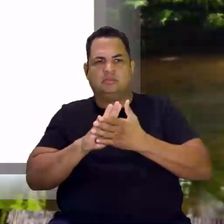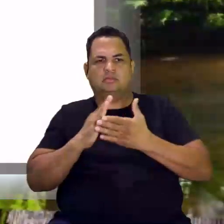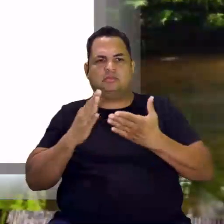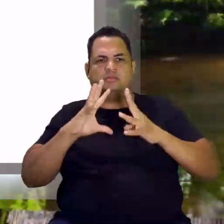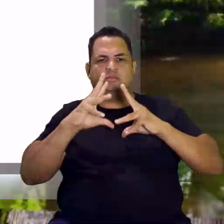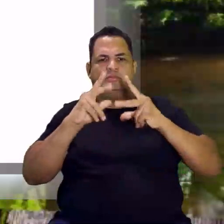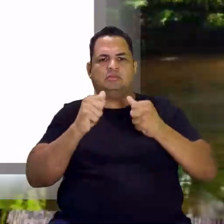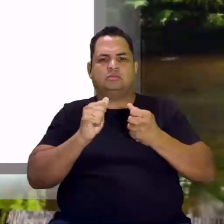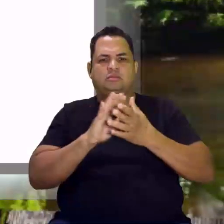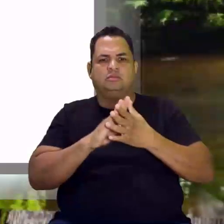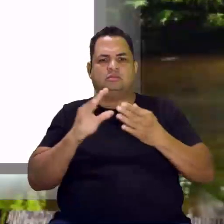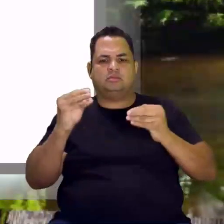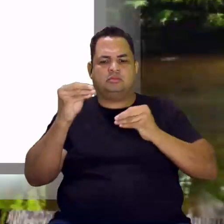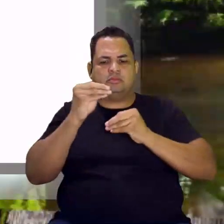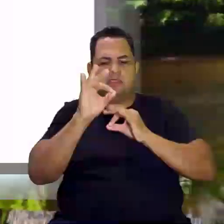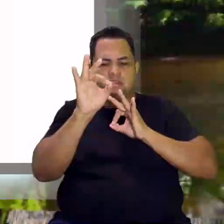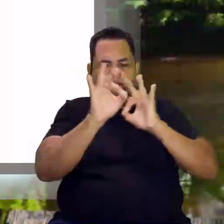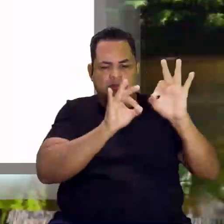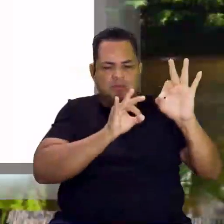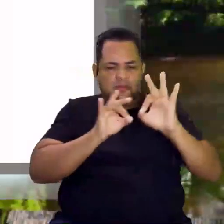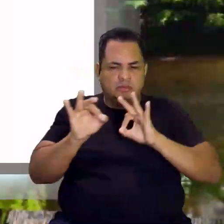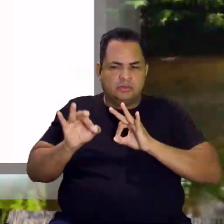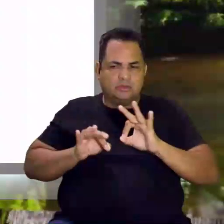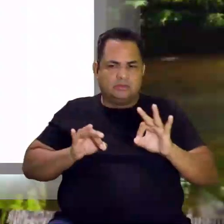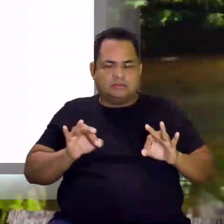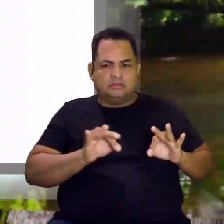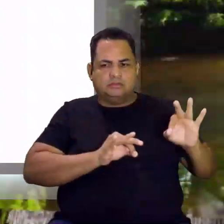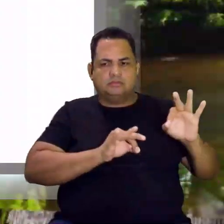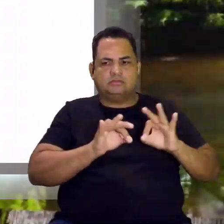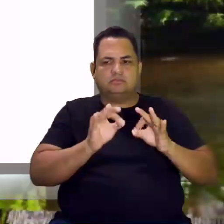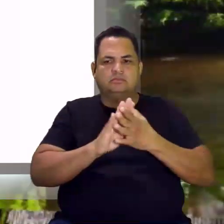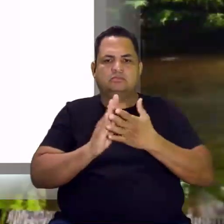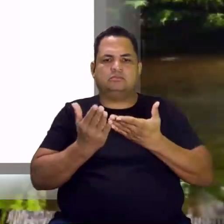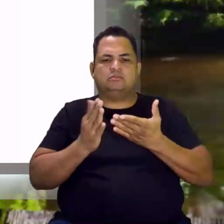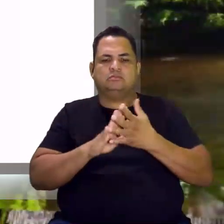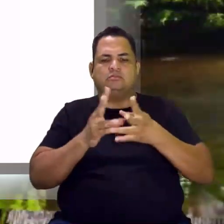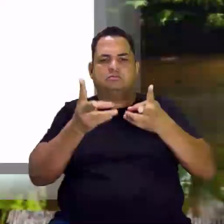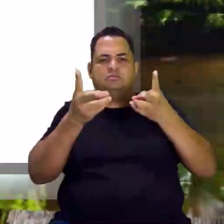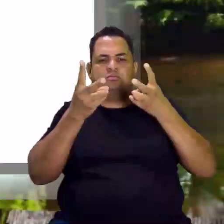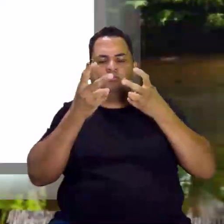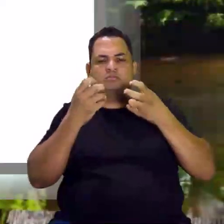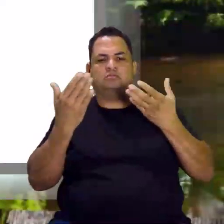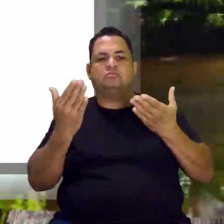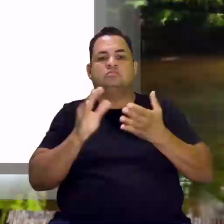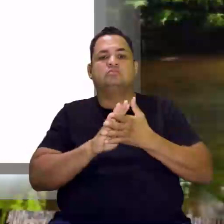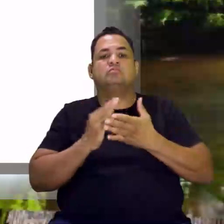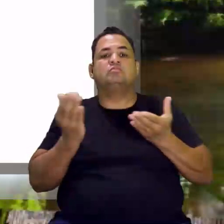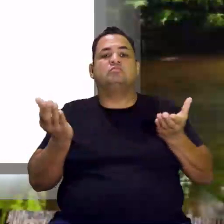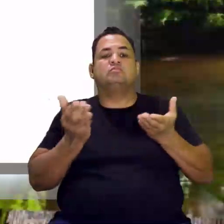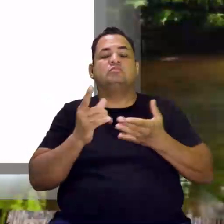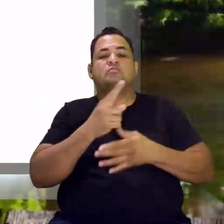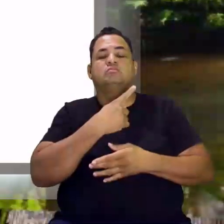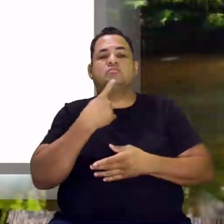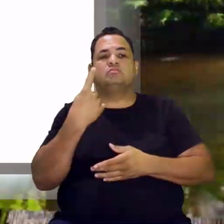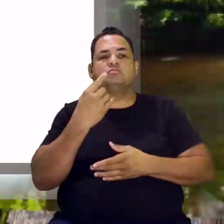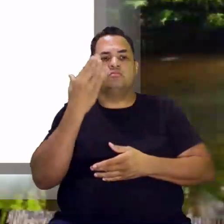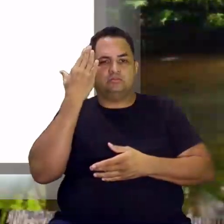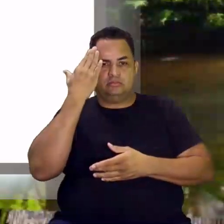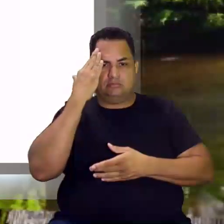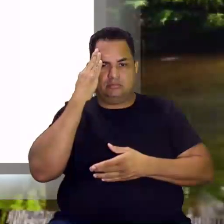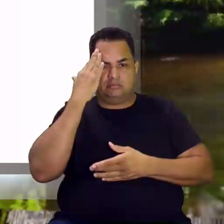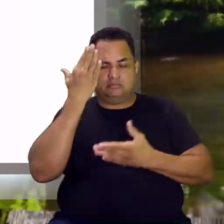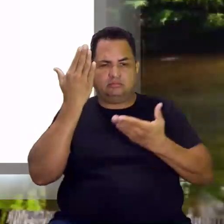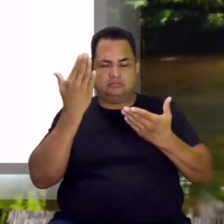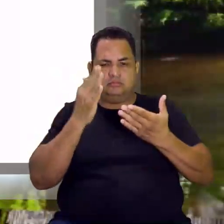Então, tudo isso vai se encaixando para a gente conseguir detectar e perceber hoje o que nós temos, a compreensão que nós temos. Você